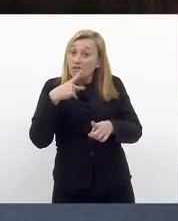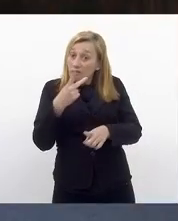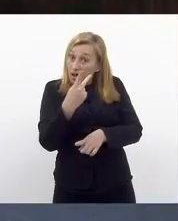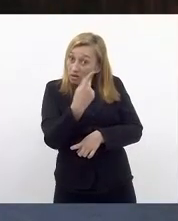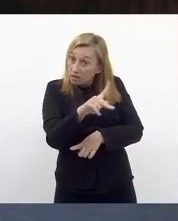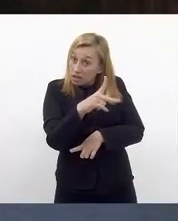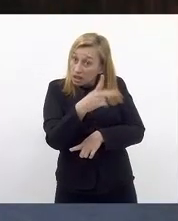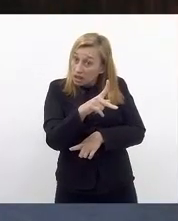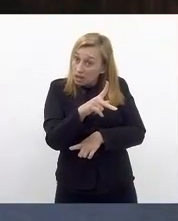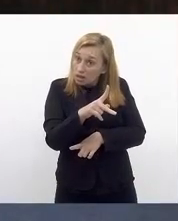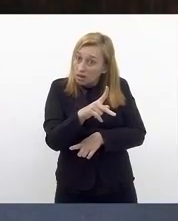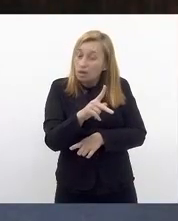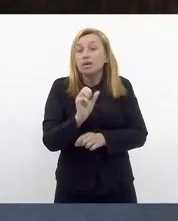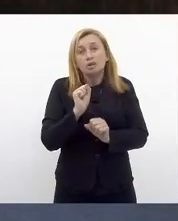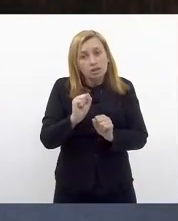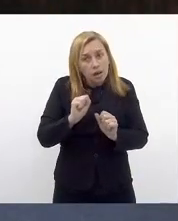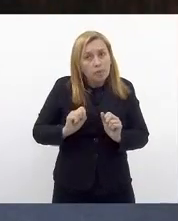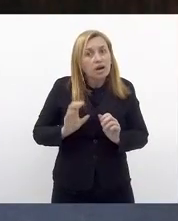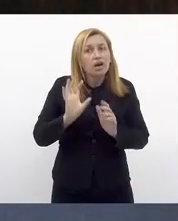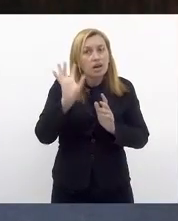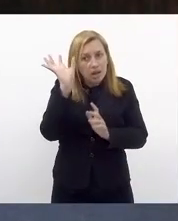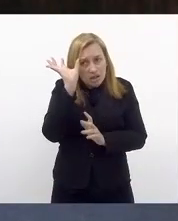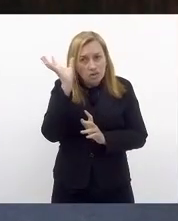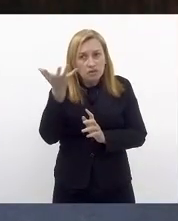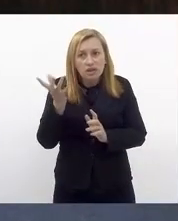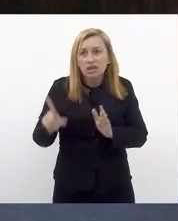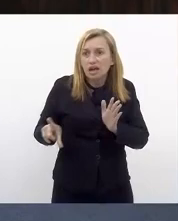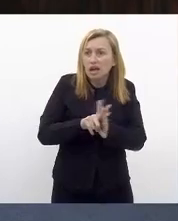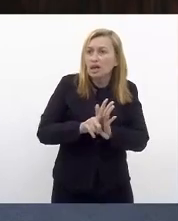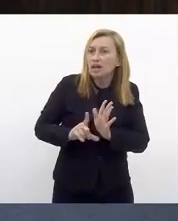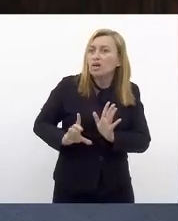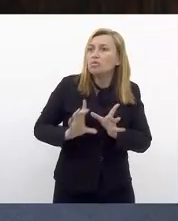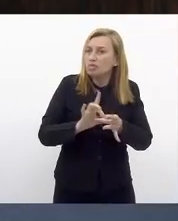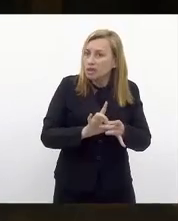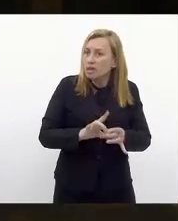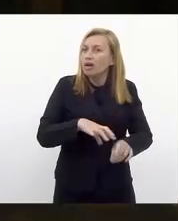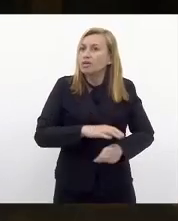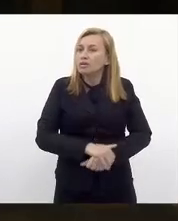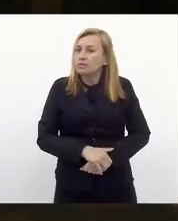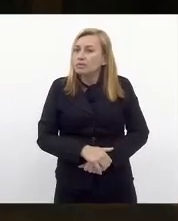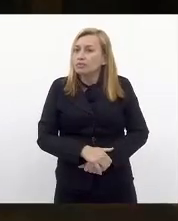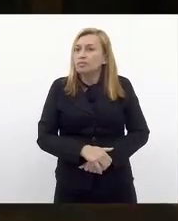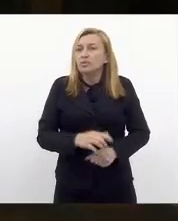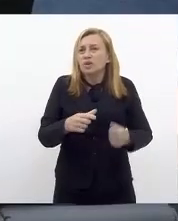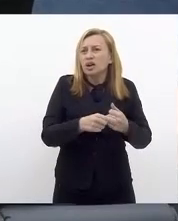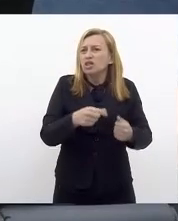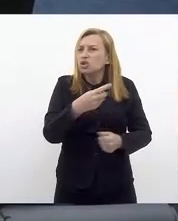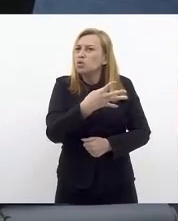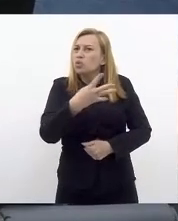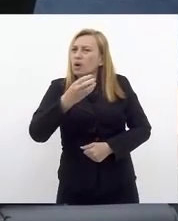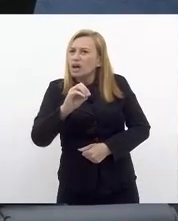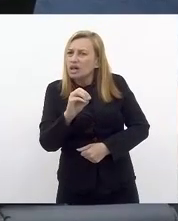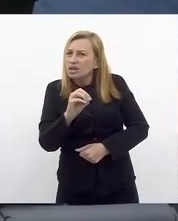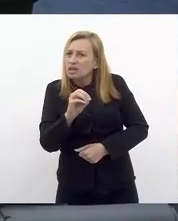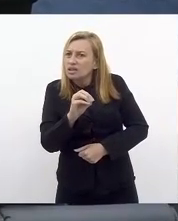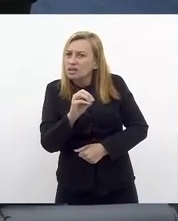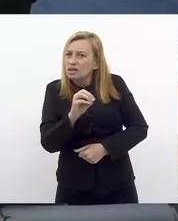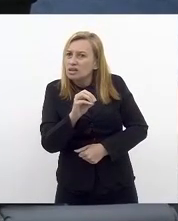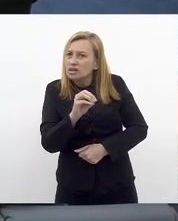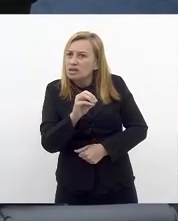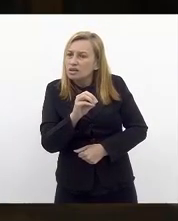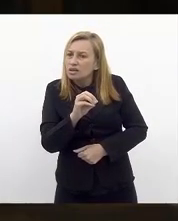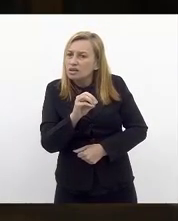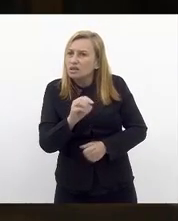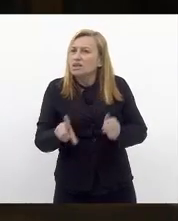dele dá para gente resolver na lei complementar eu acho que 40 dá para resolver